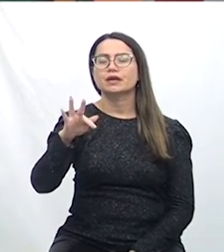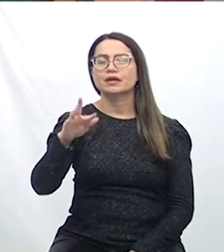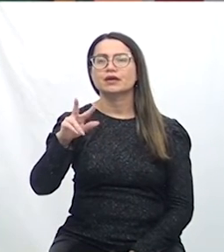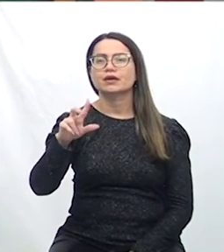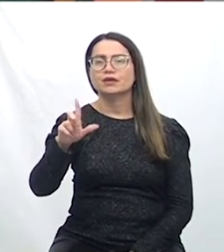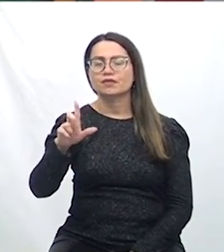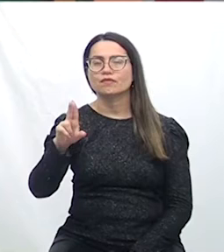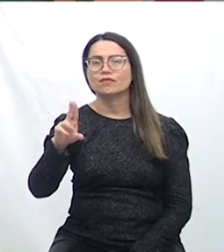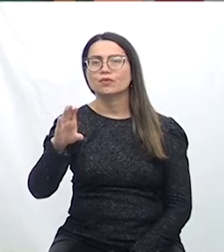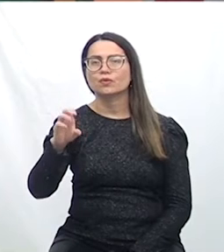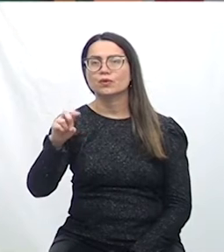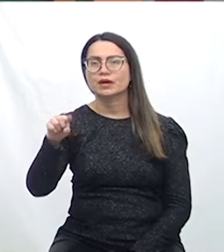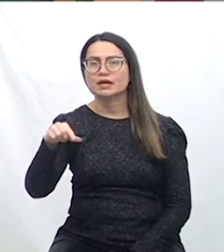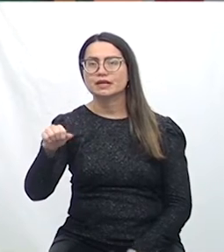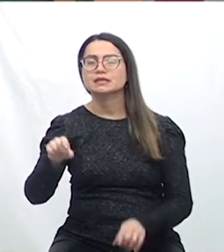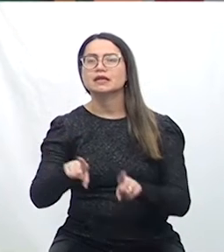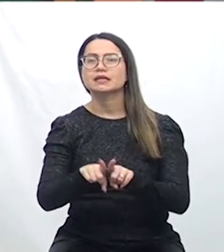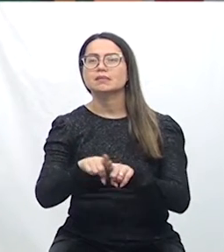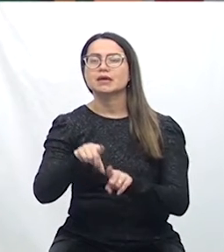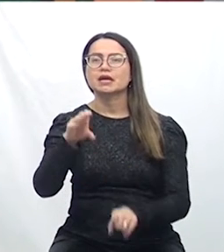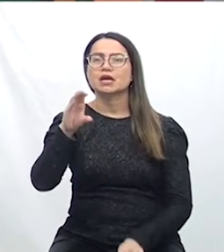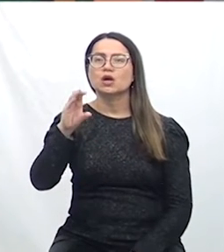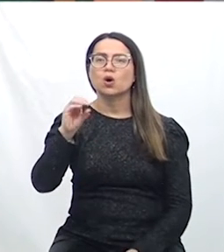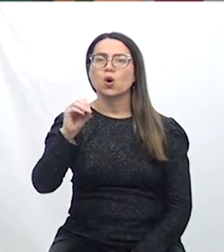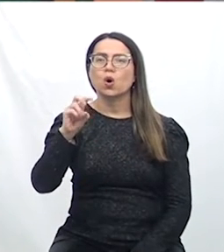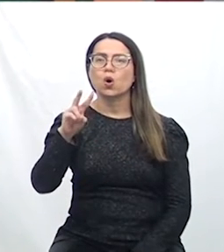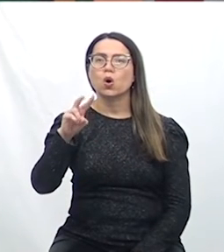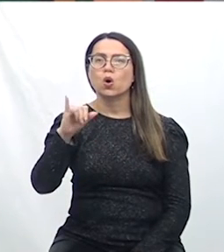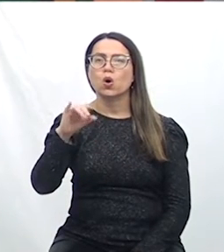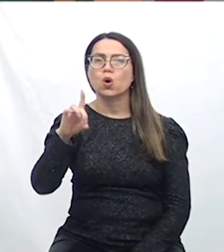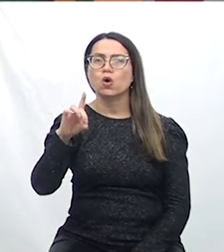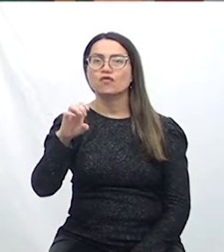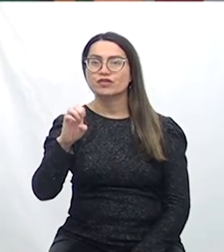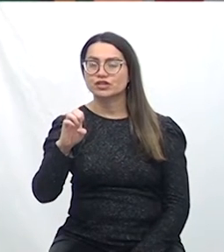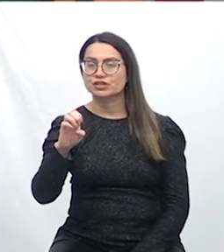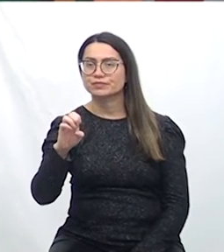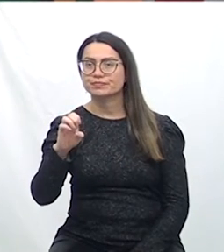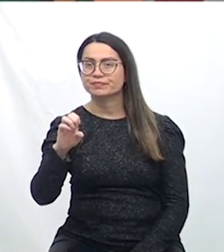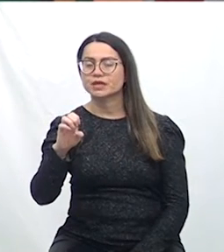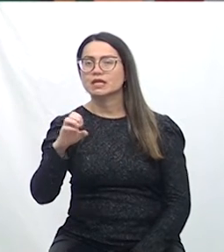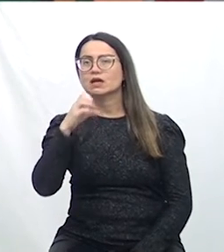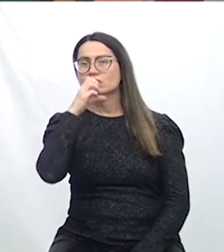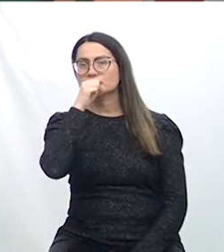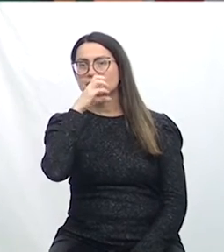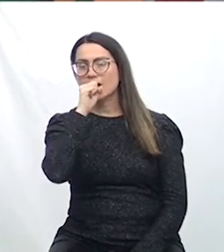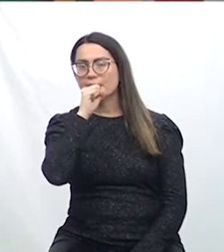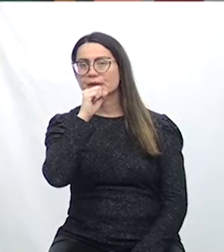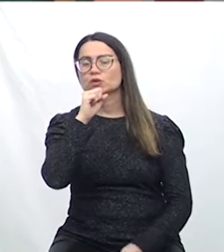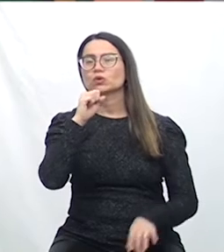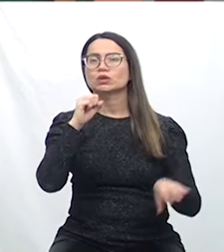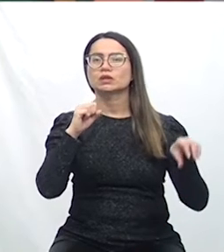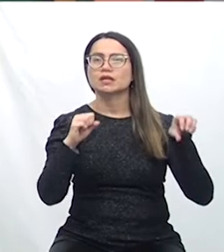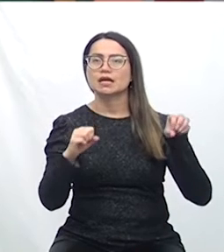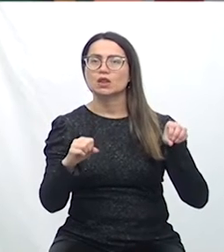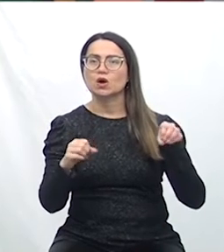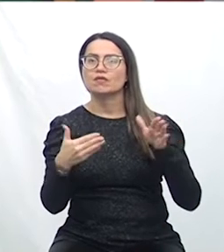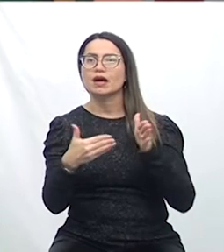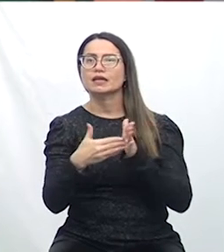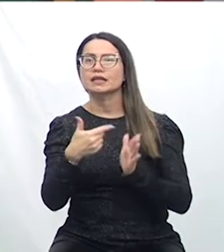aproveitar sábado, às vezes não tem tempo de ir ao posto, das 9 às 16